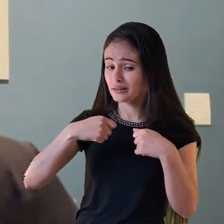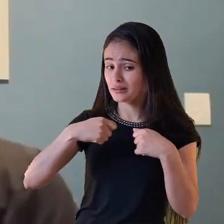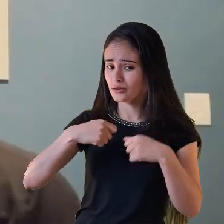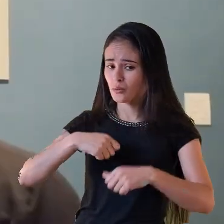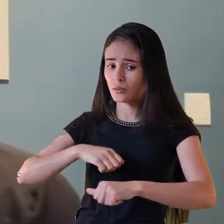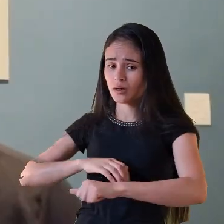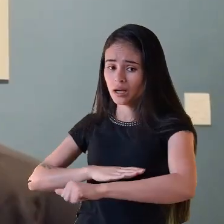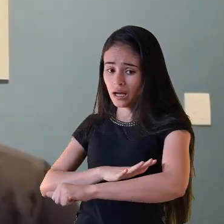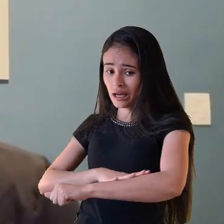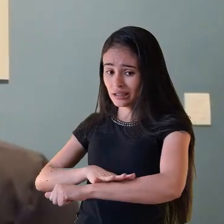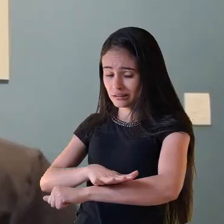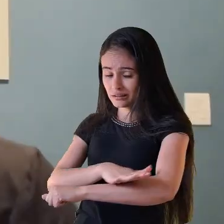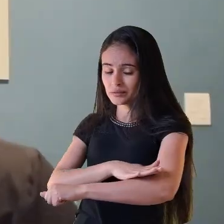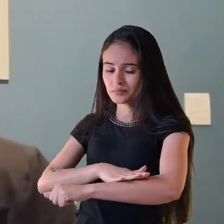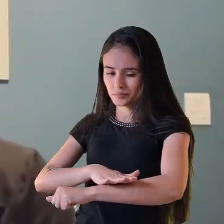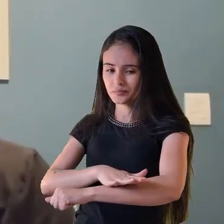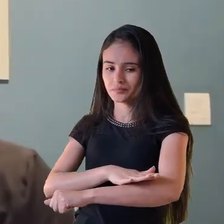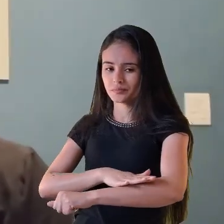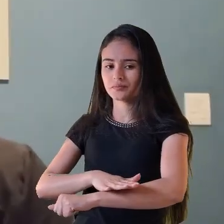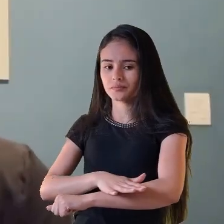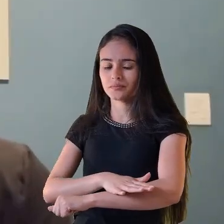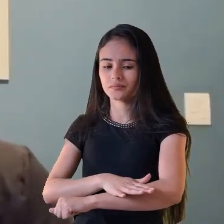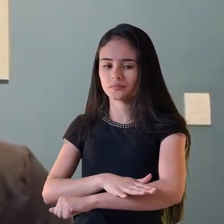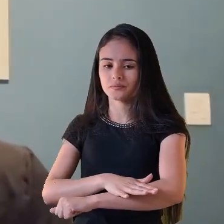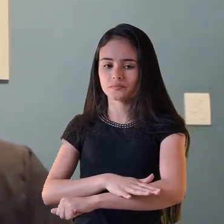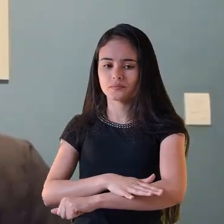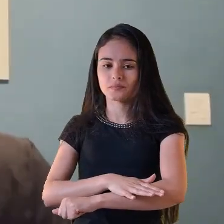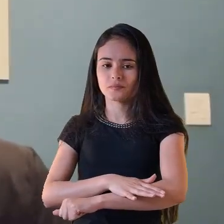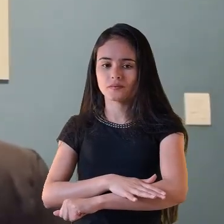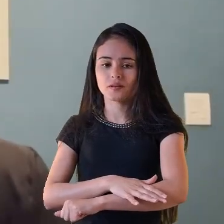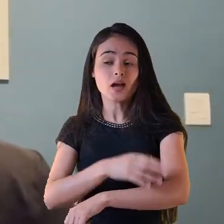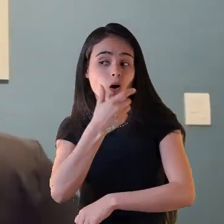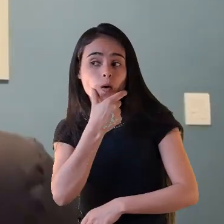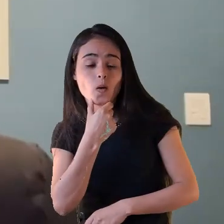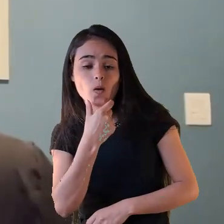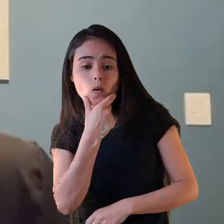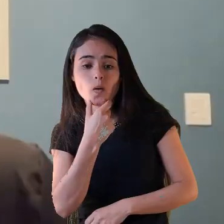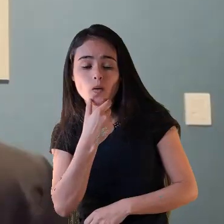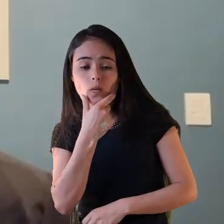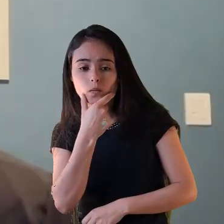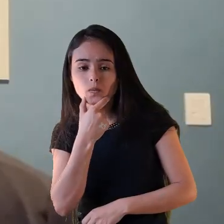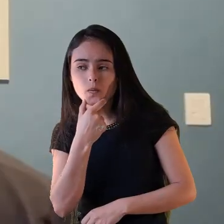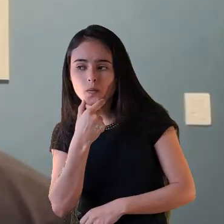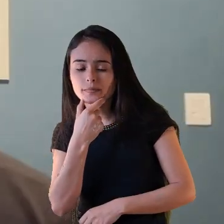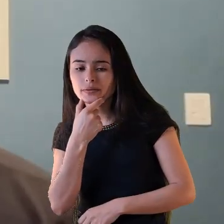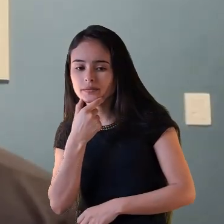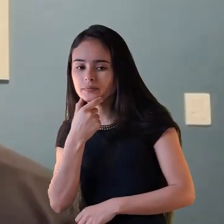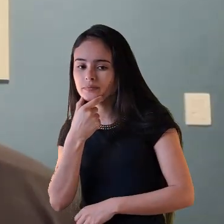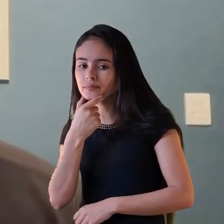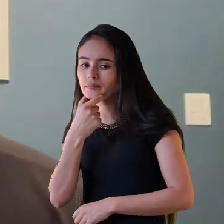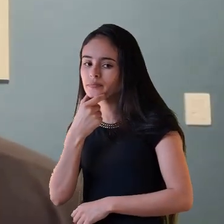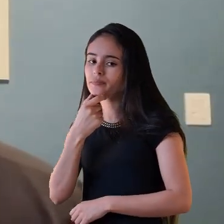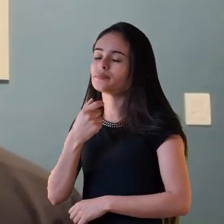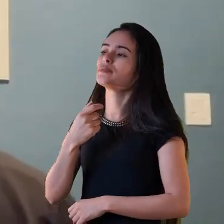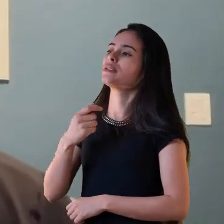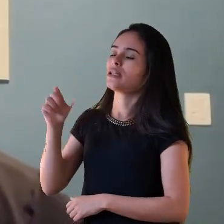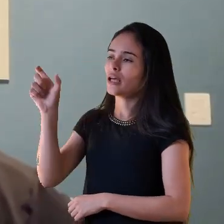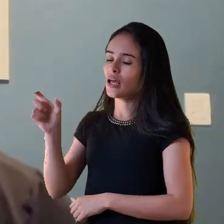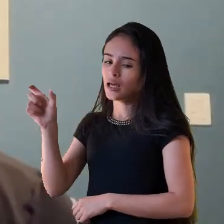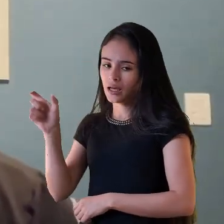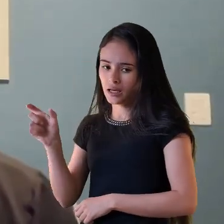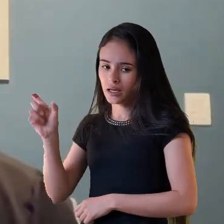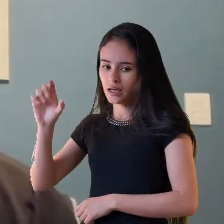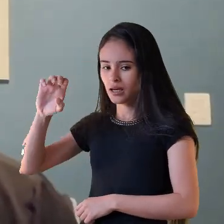dele como uma forma de homenagem. Ele é um personagem importante na narrativa do livro, mas o livro não é todo sobre ele. Mas de